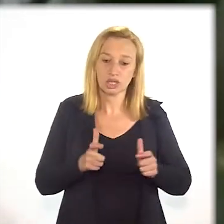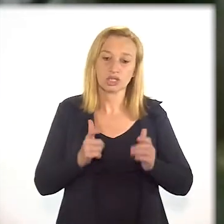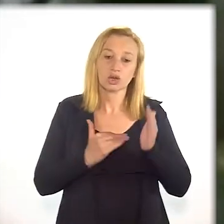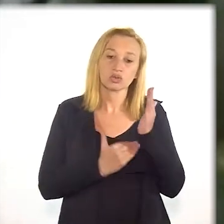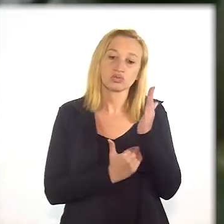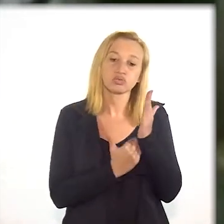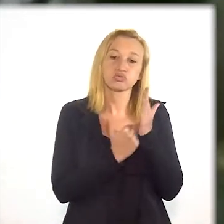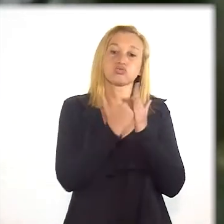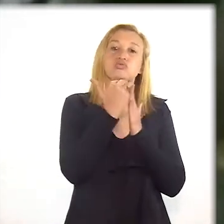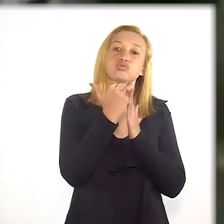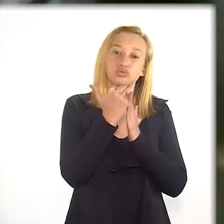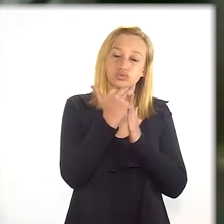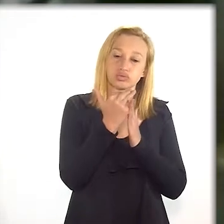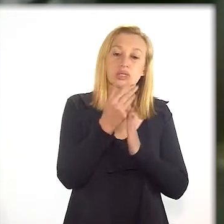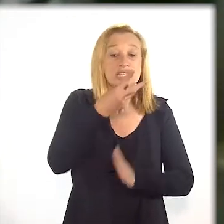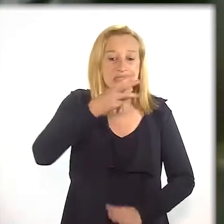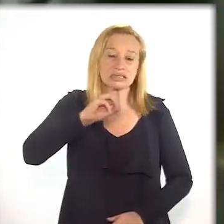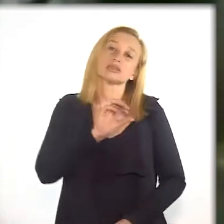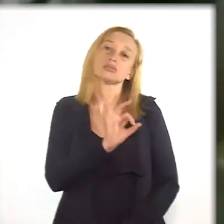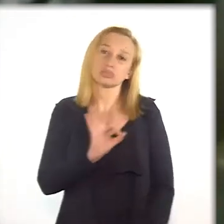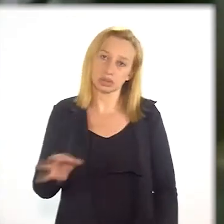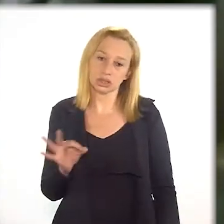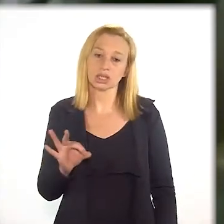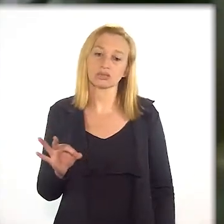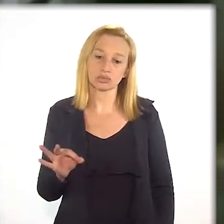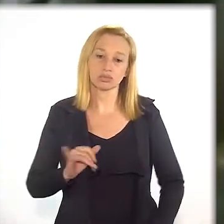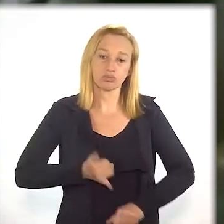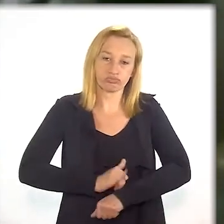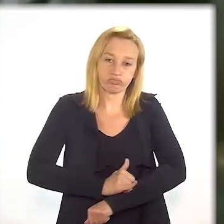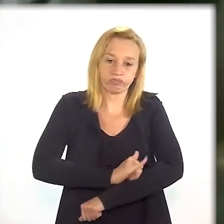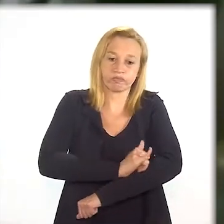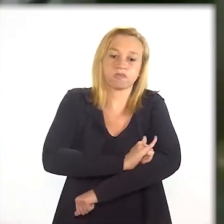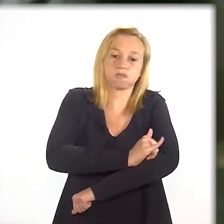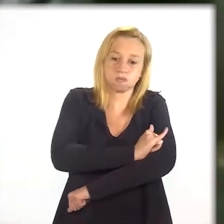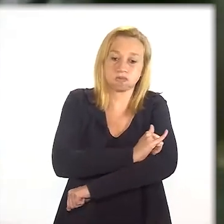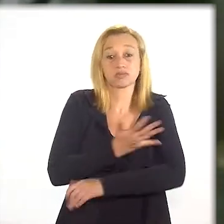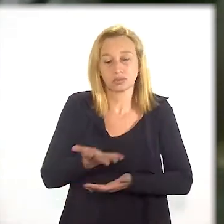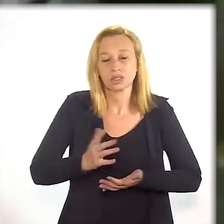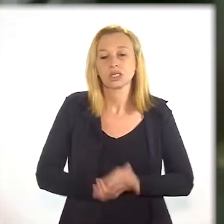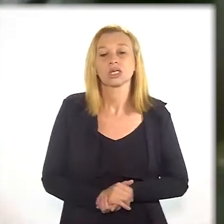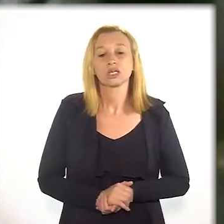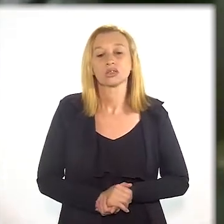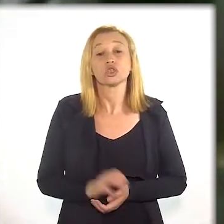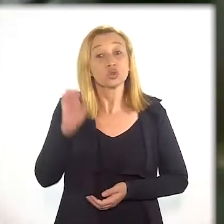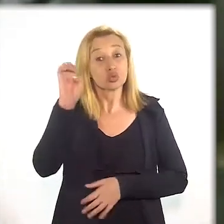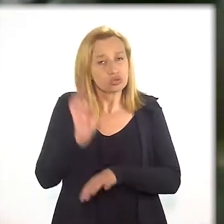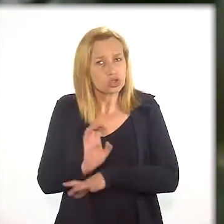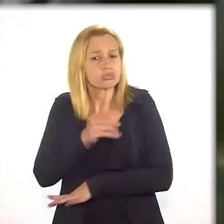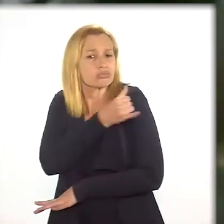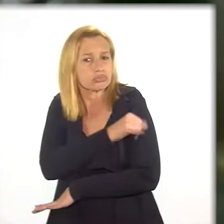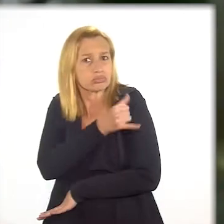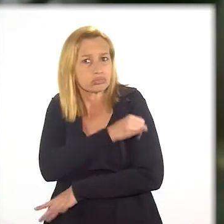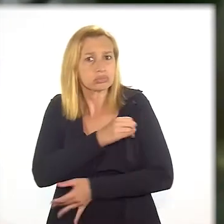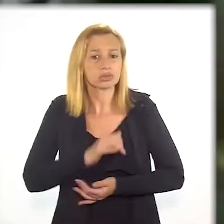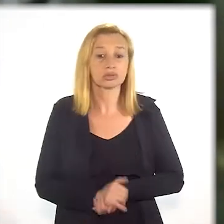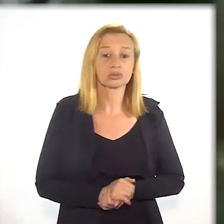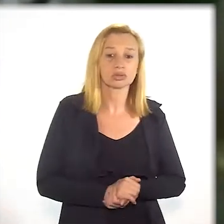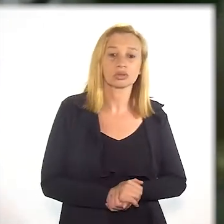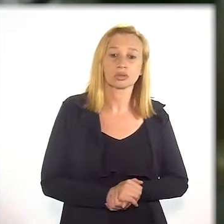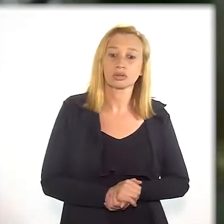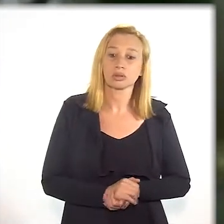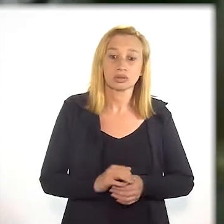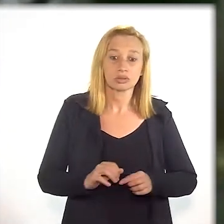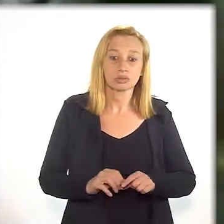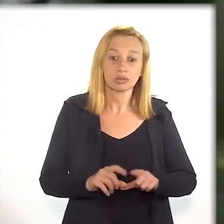peso, em torno de 30%, né? Continuamos nessa faixa etária de 30%. E o estado do Rio de Janeiro veio